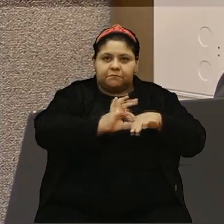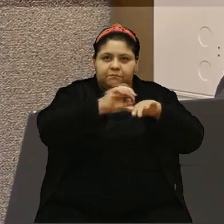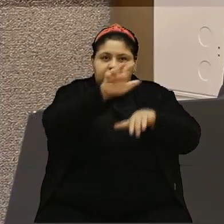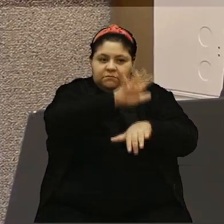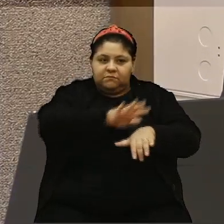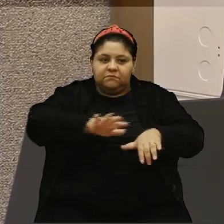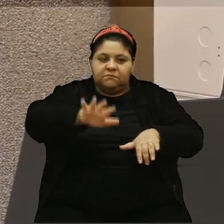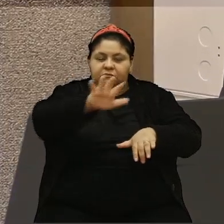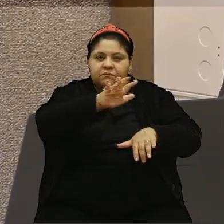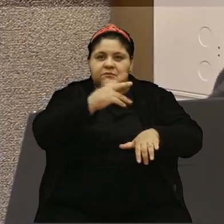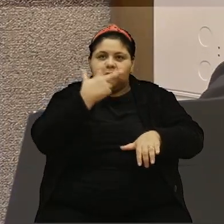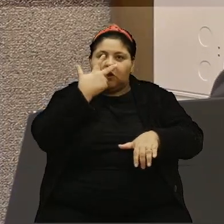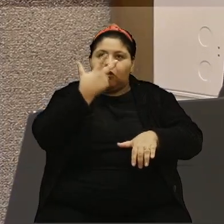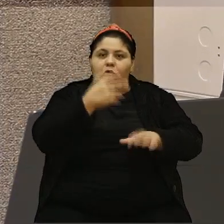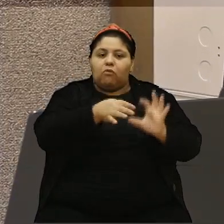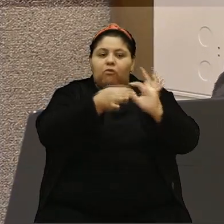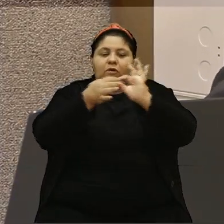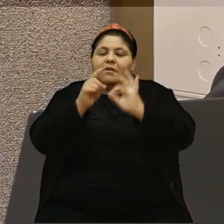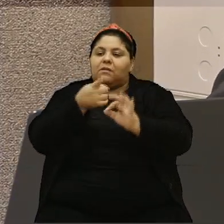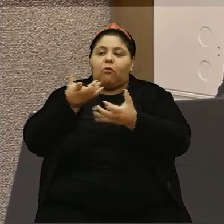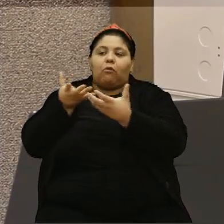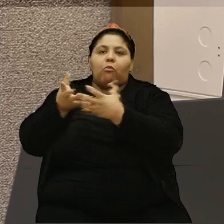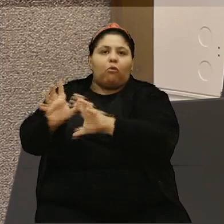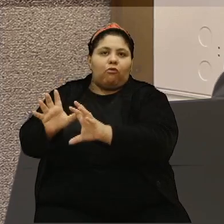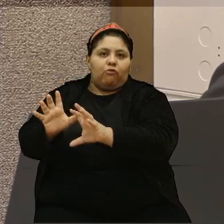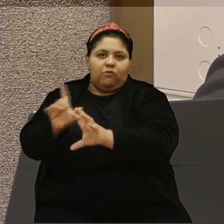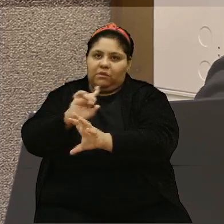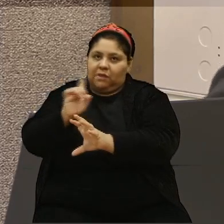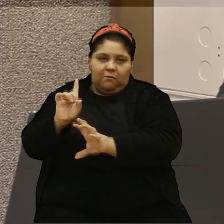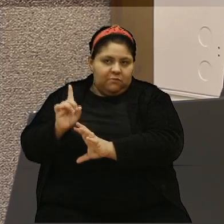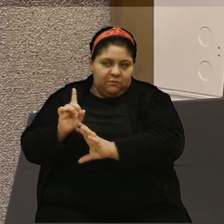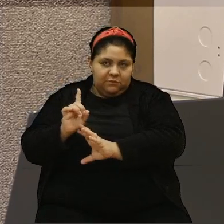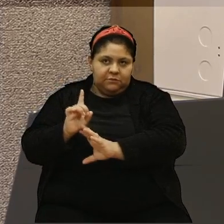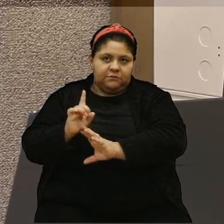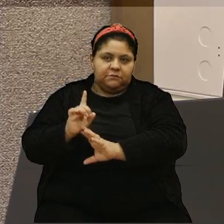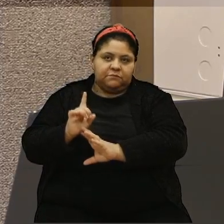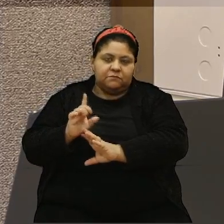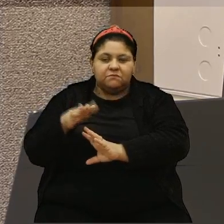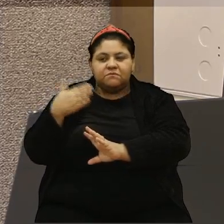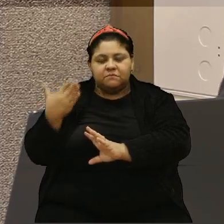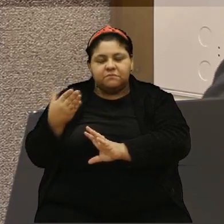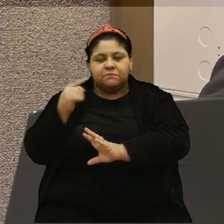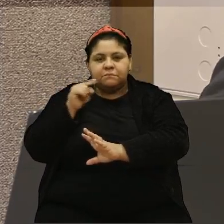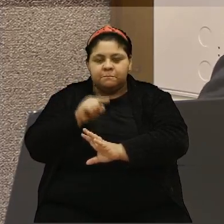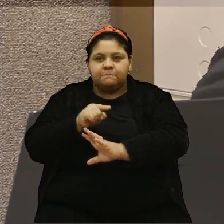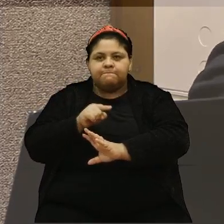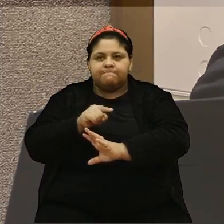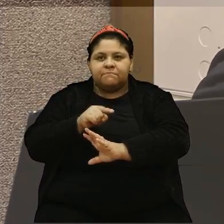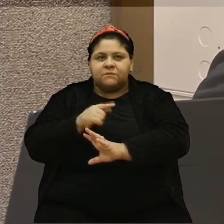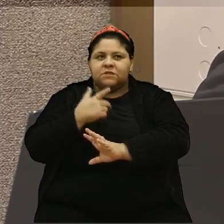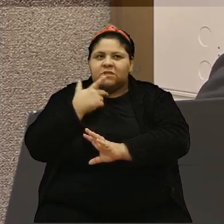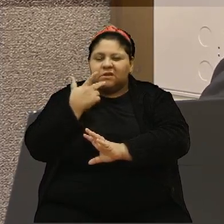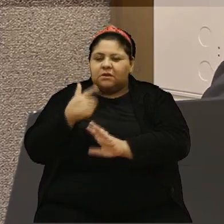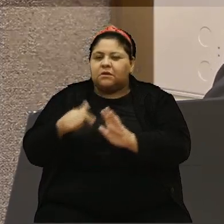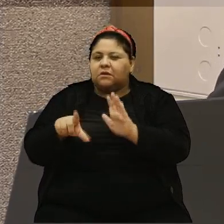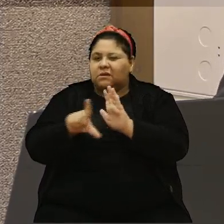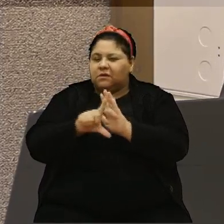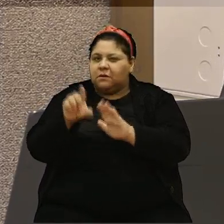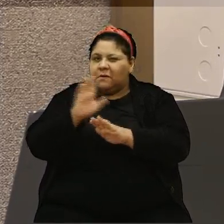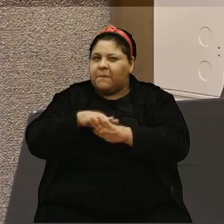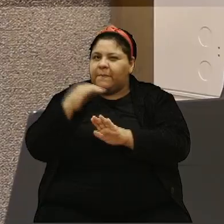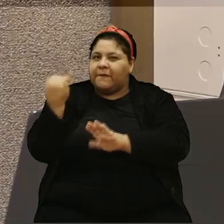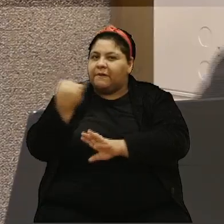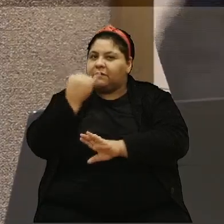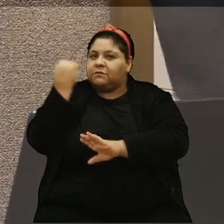como parceiros e não como adversários, não como inimigos. Tá? Então, essa eu diria que é a legislação mais importante